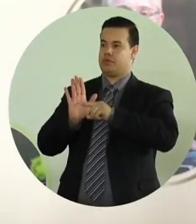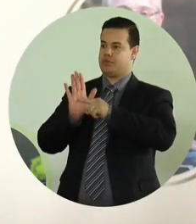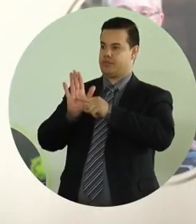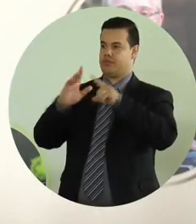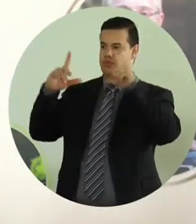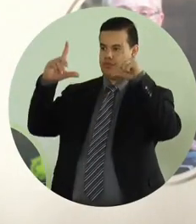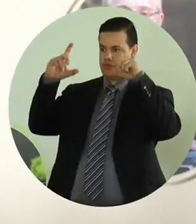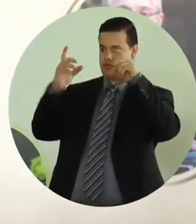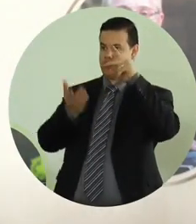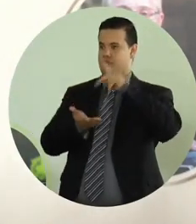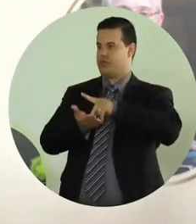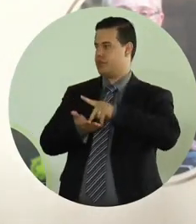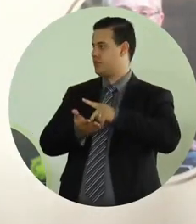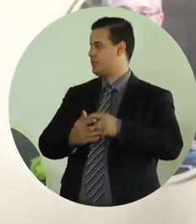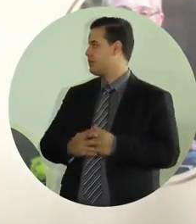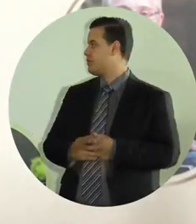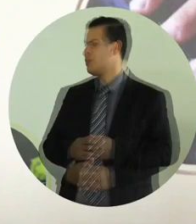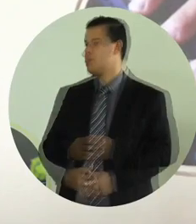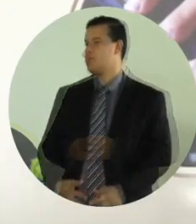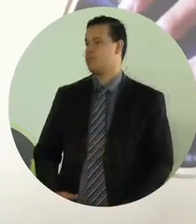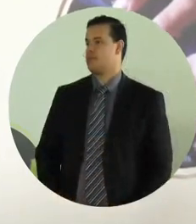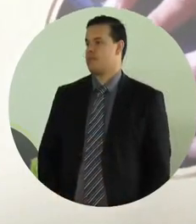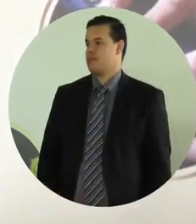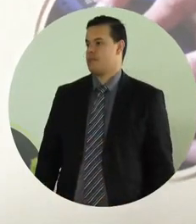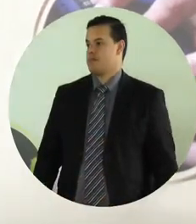foto oficial.